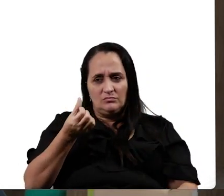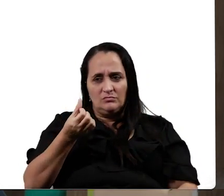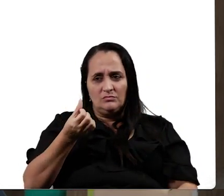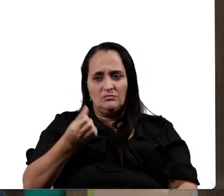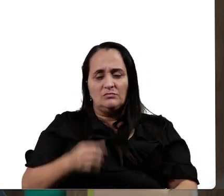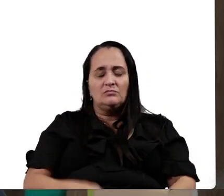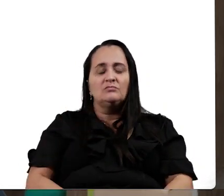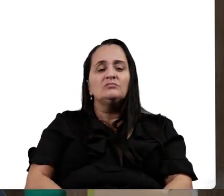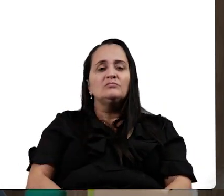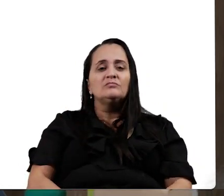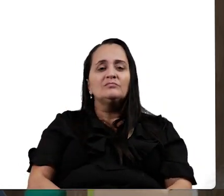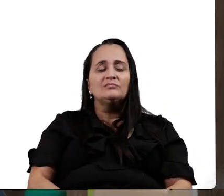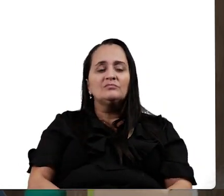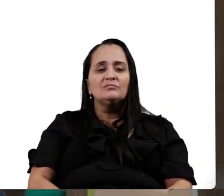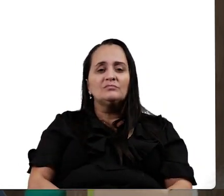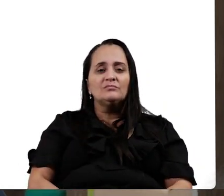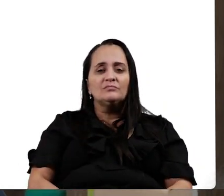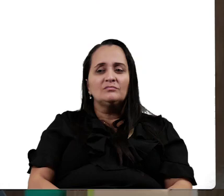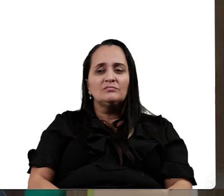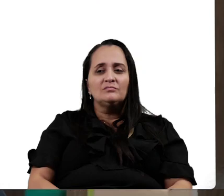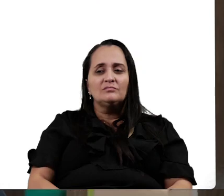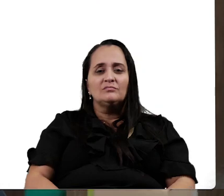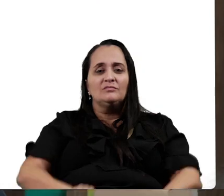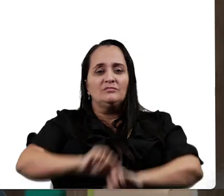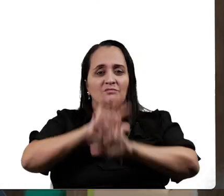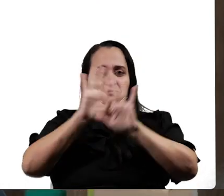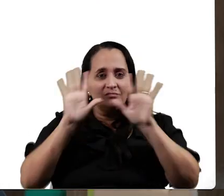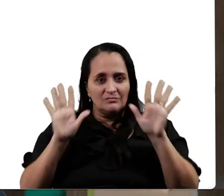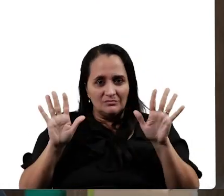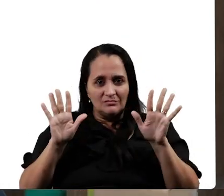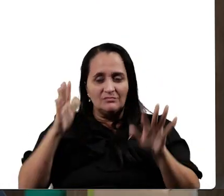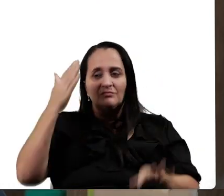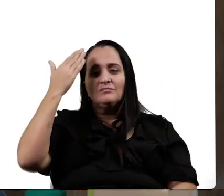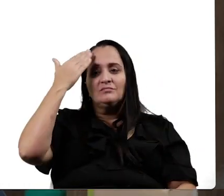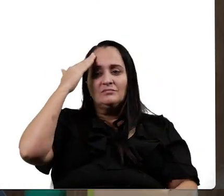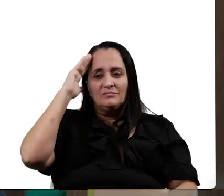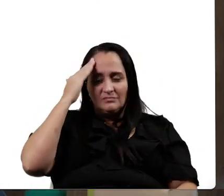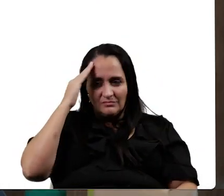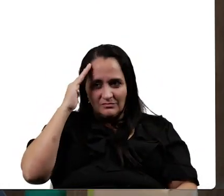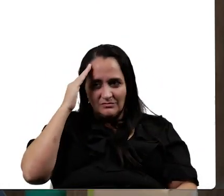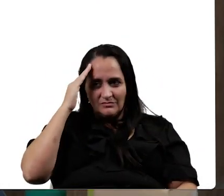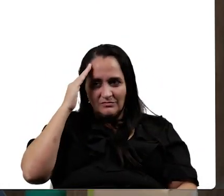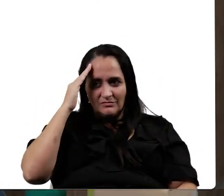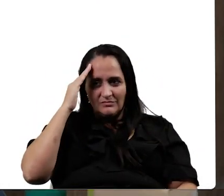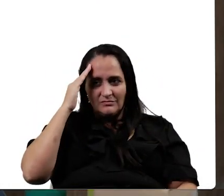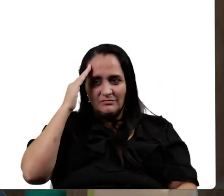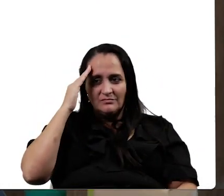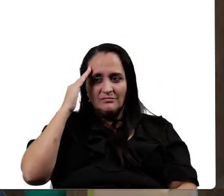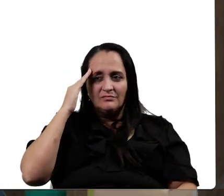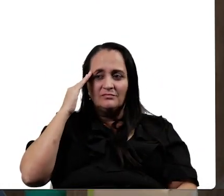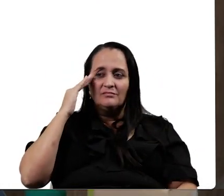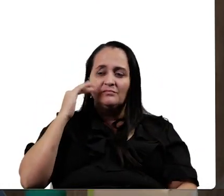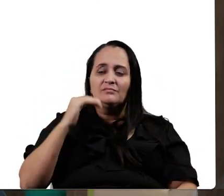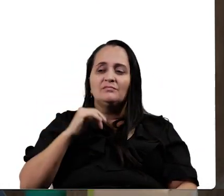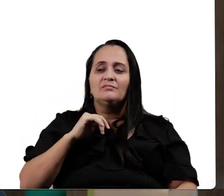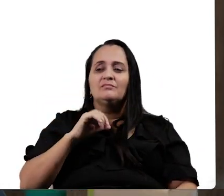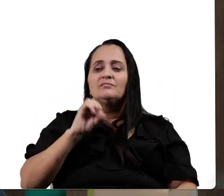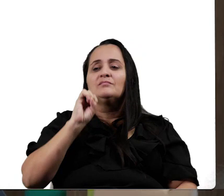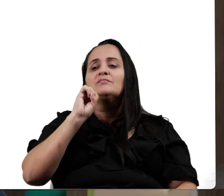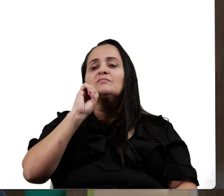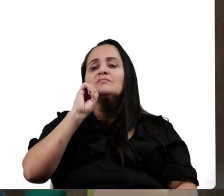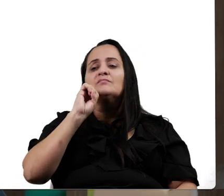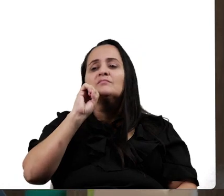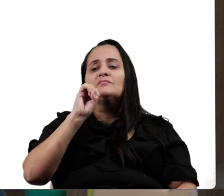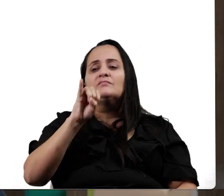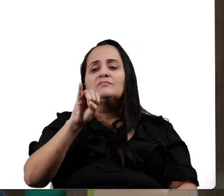4 16 Ficou claro Deu para entender Até aí E se nós